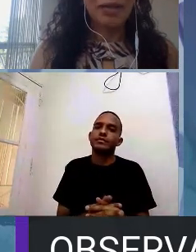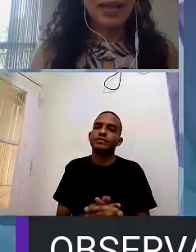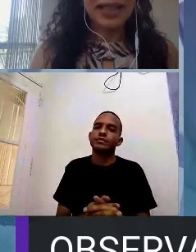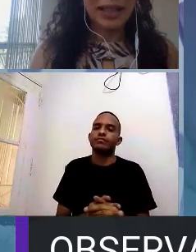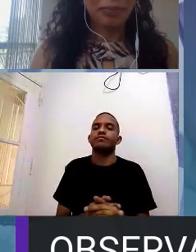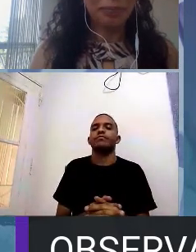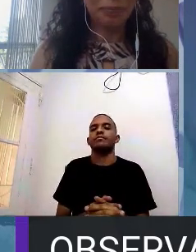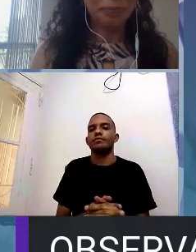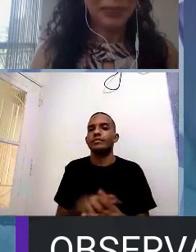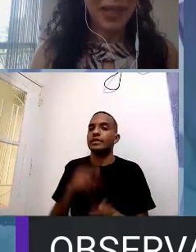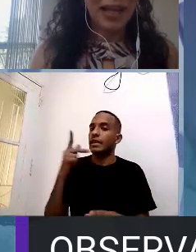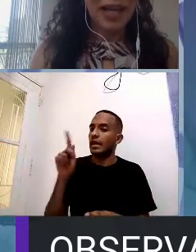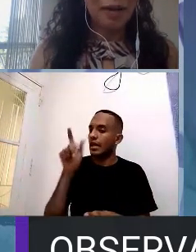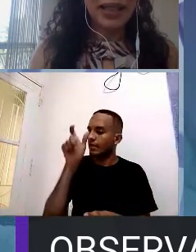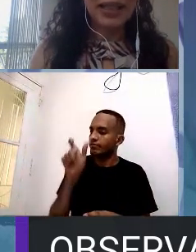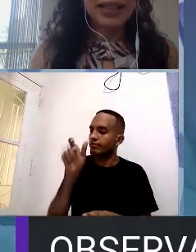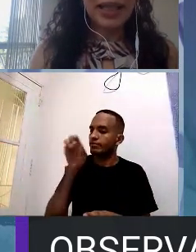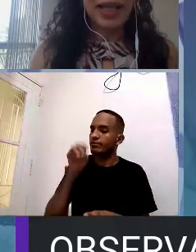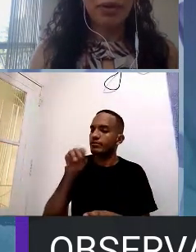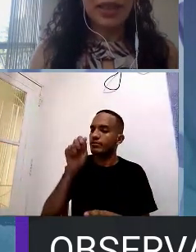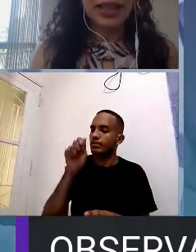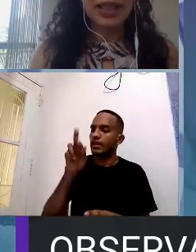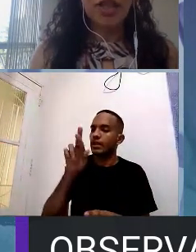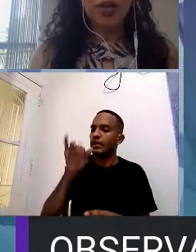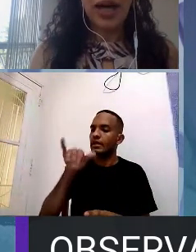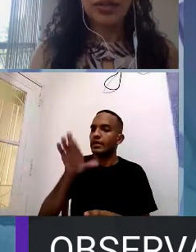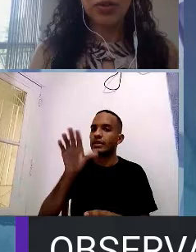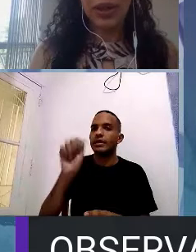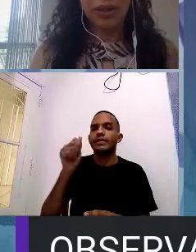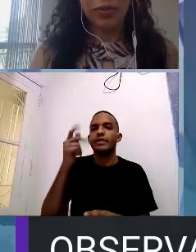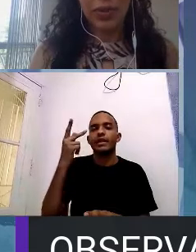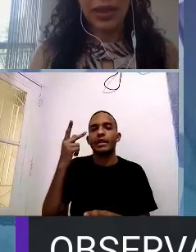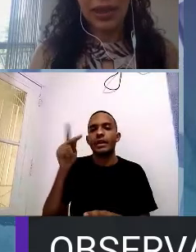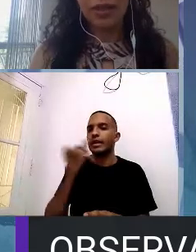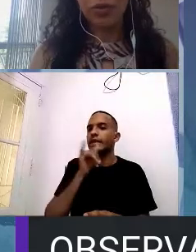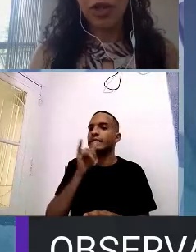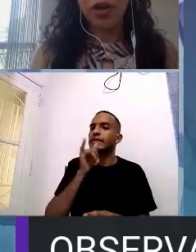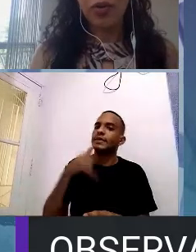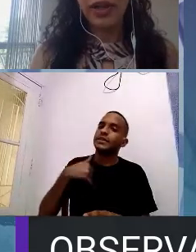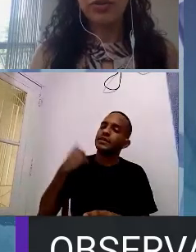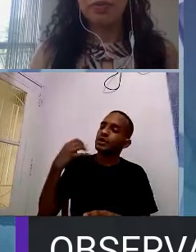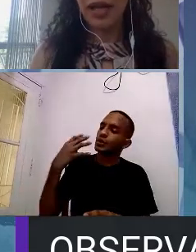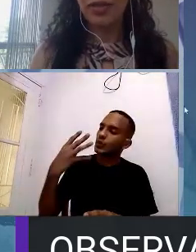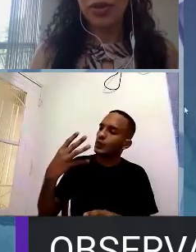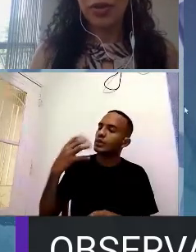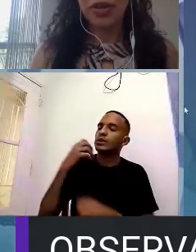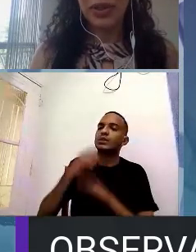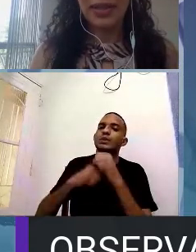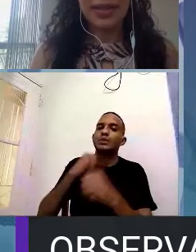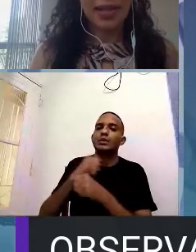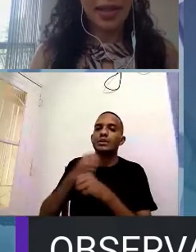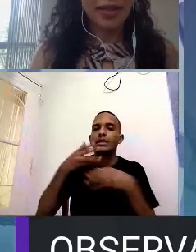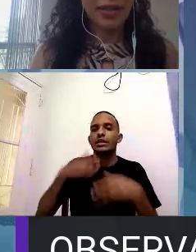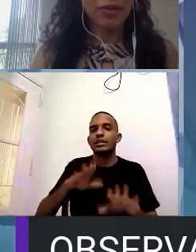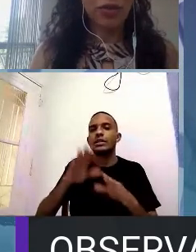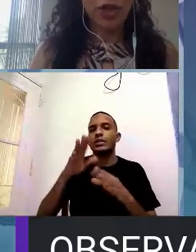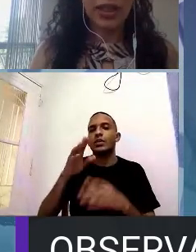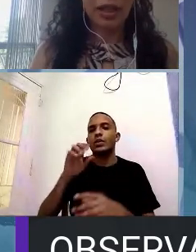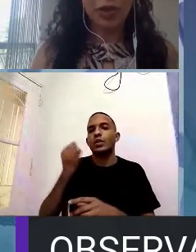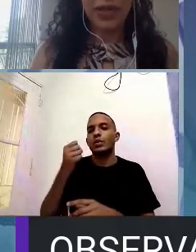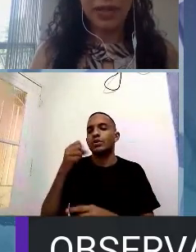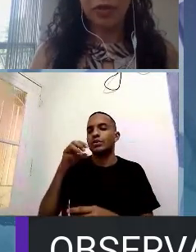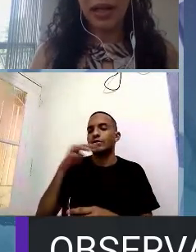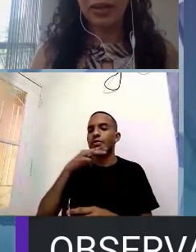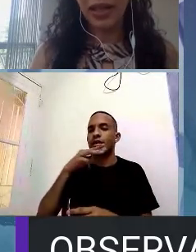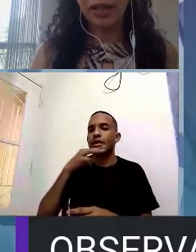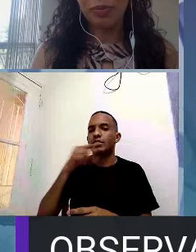Bom, essa é a Marina. A Marina é uma menina de 4 anos, que nasceu no dia 8 de março de 2016, dia